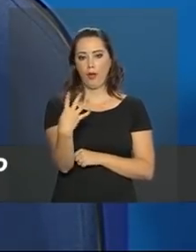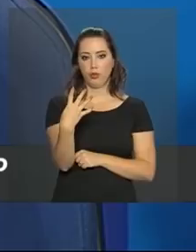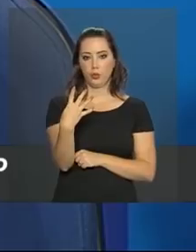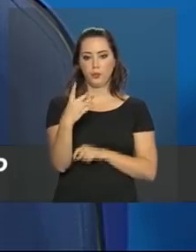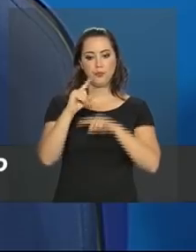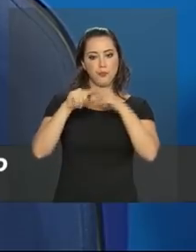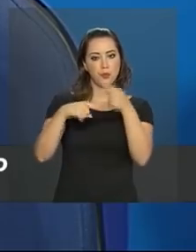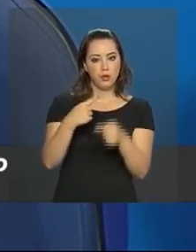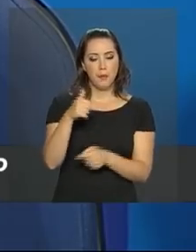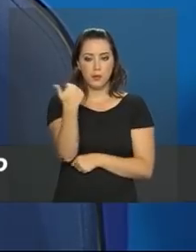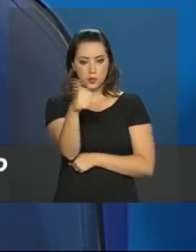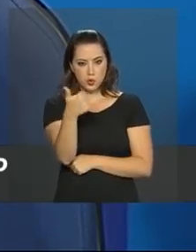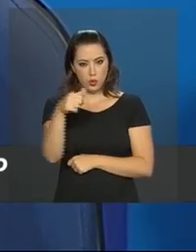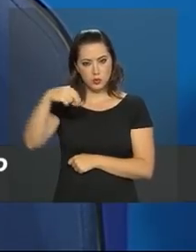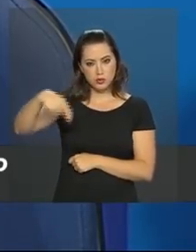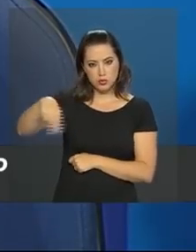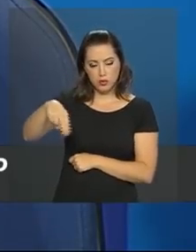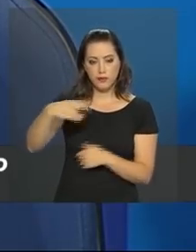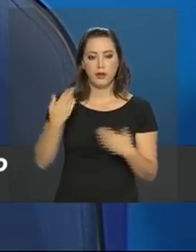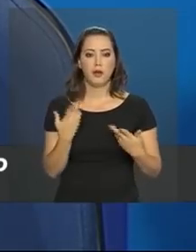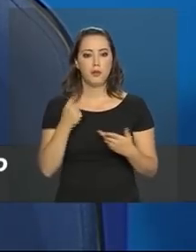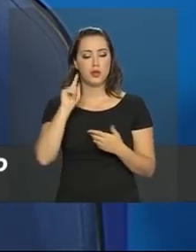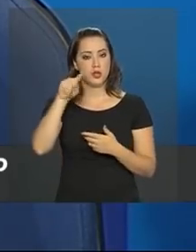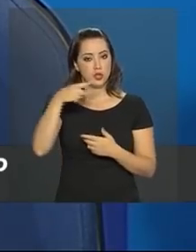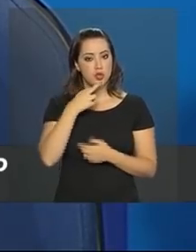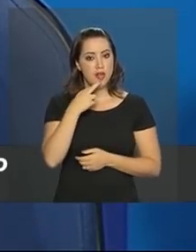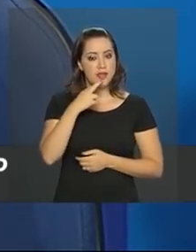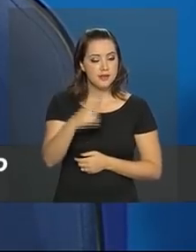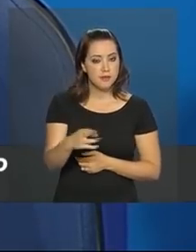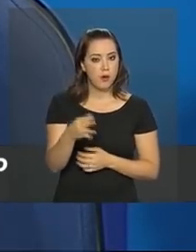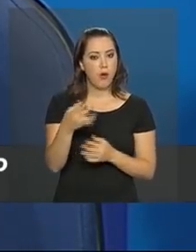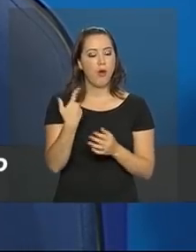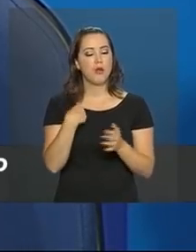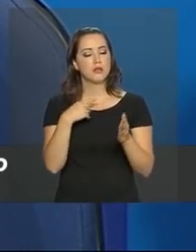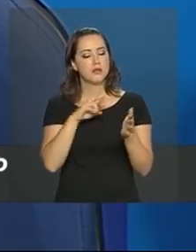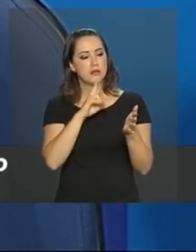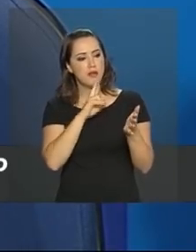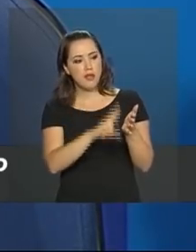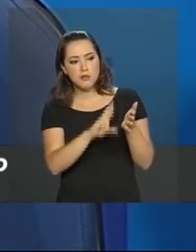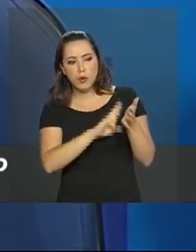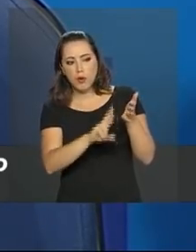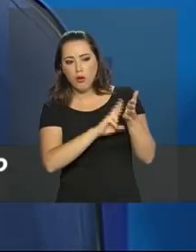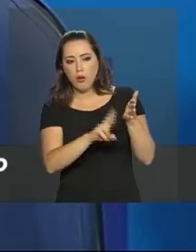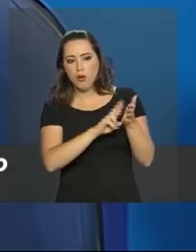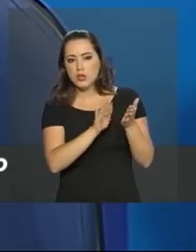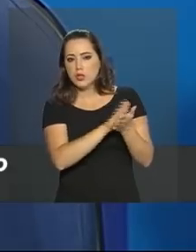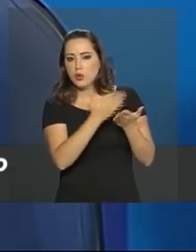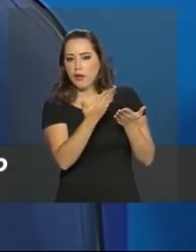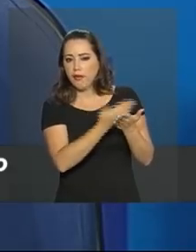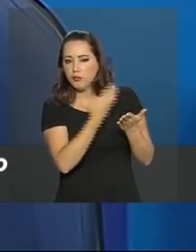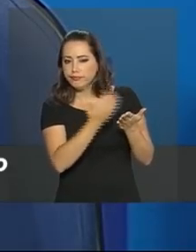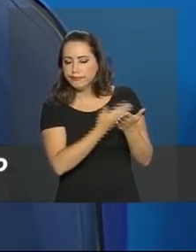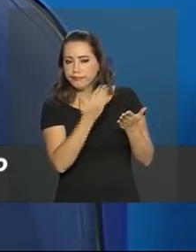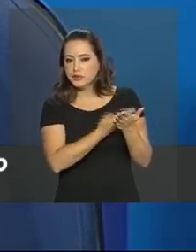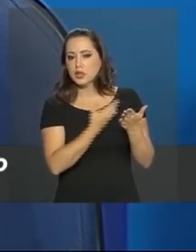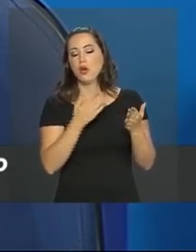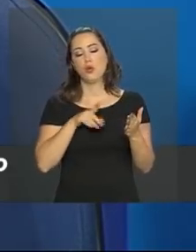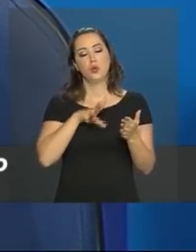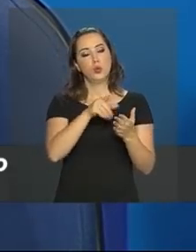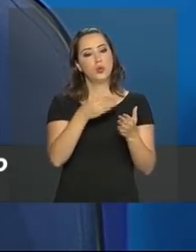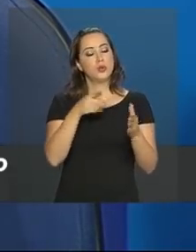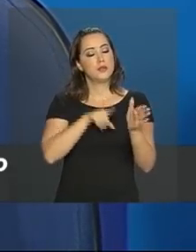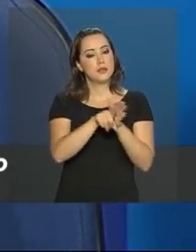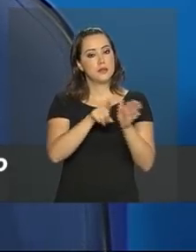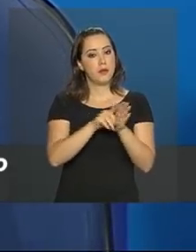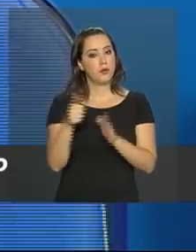11 nós divulgaremos os gabaritos e os cadernos de questão de questões no dia 14 ea divulgação dos resultados